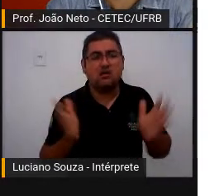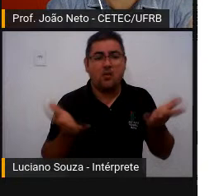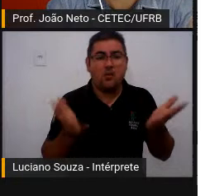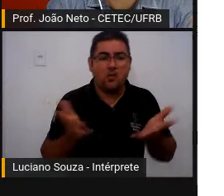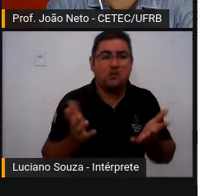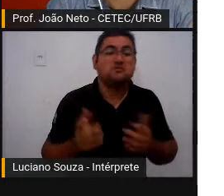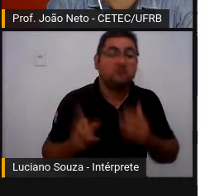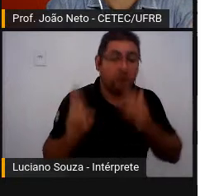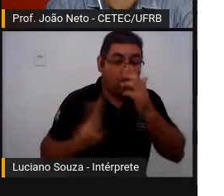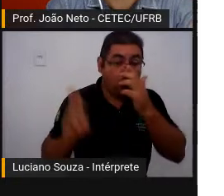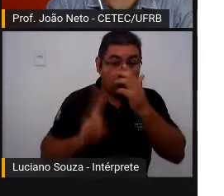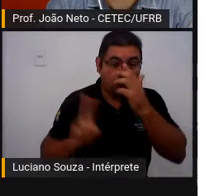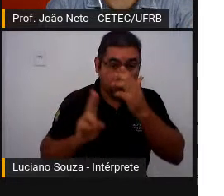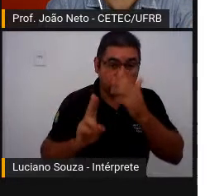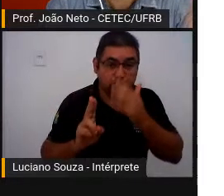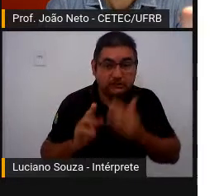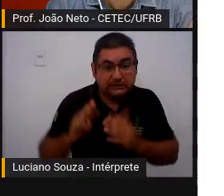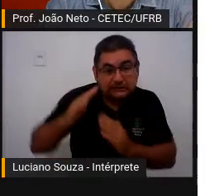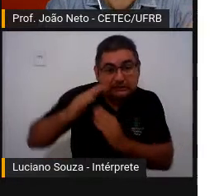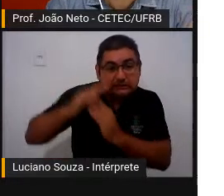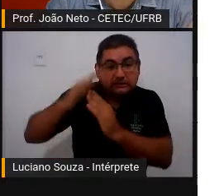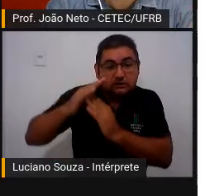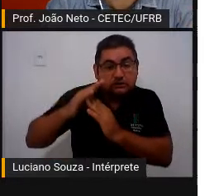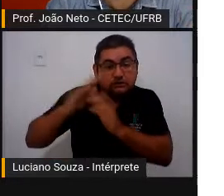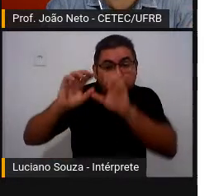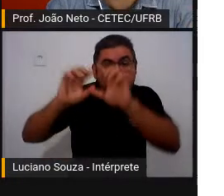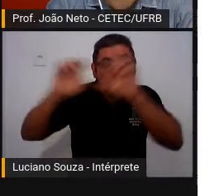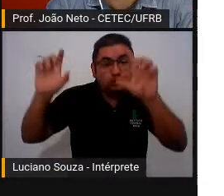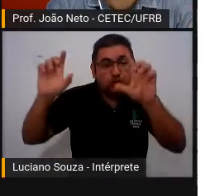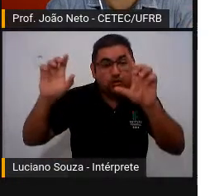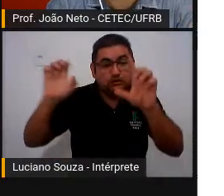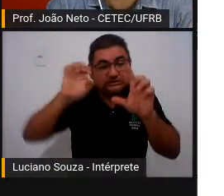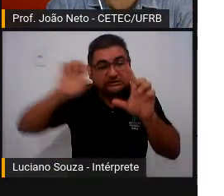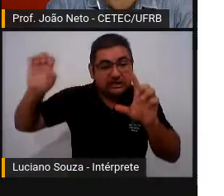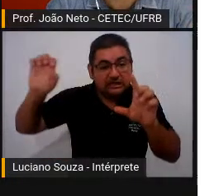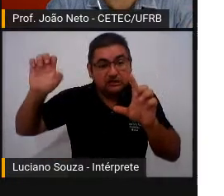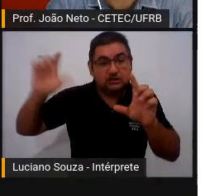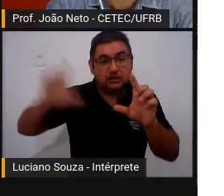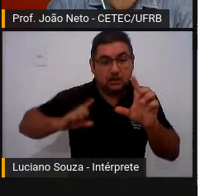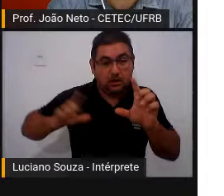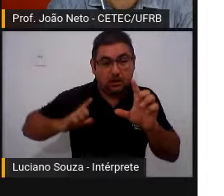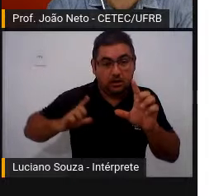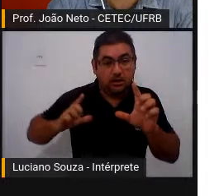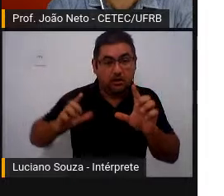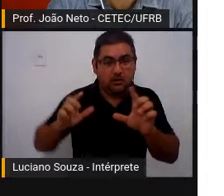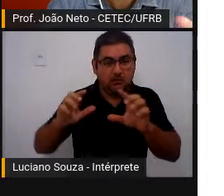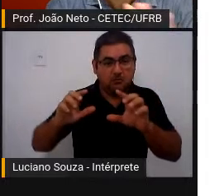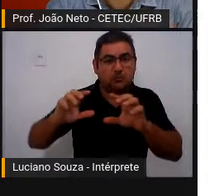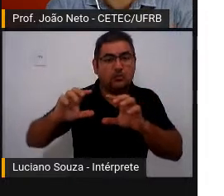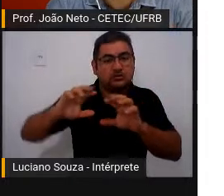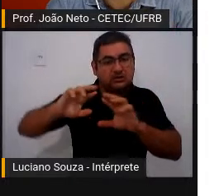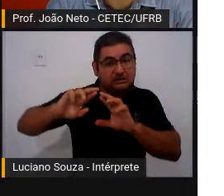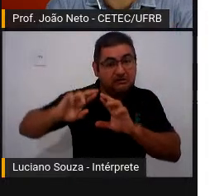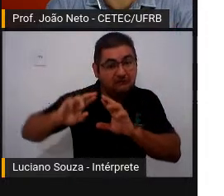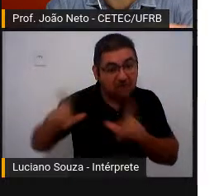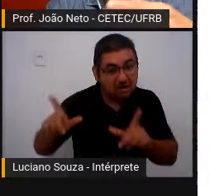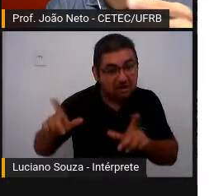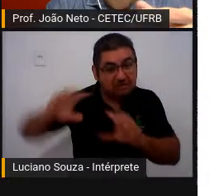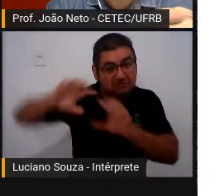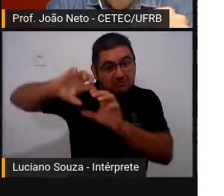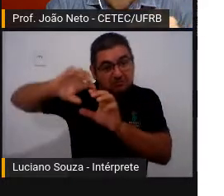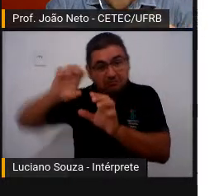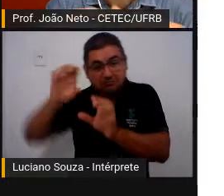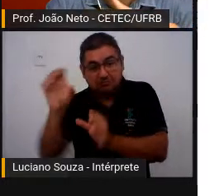observam né que esse teclado do canto superior esquerdo um teclado adaptado né conta até com inclinação o da